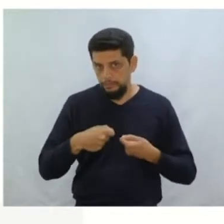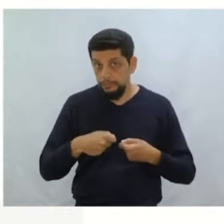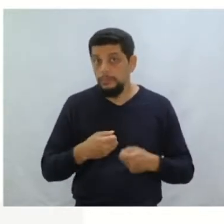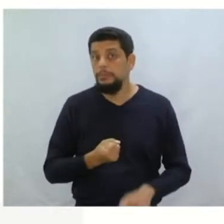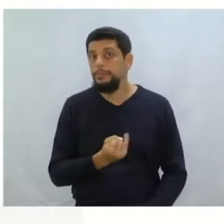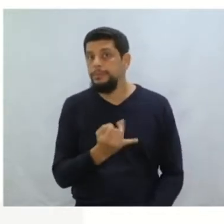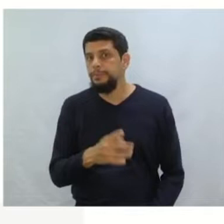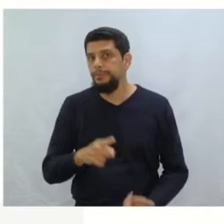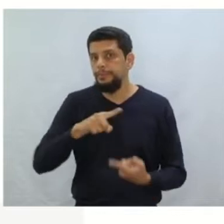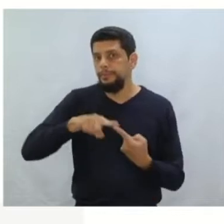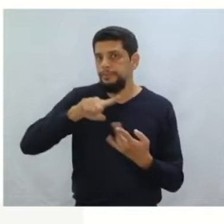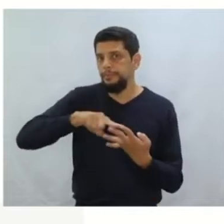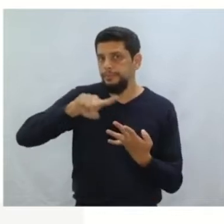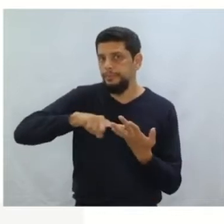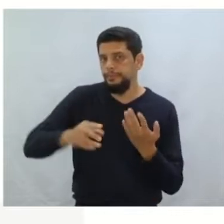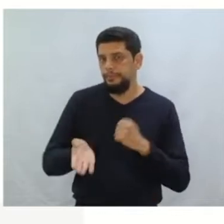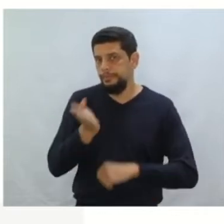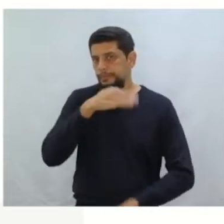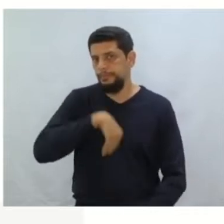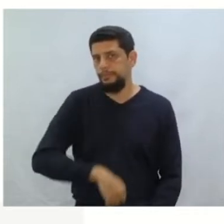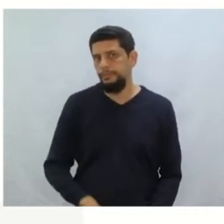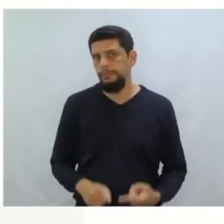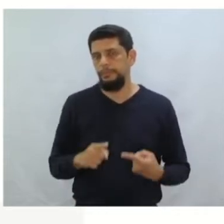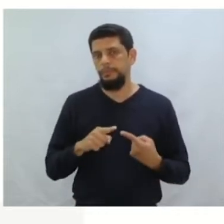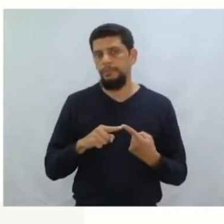ao todo para esta receita? Vamos contar?